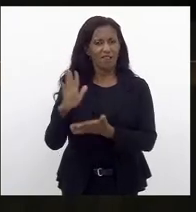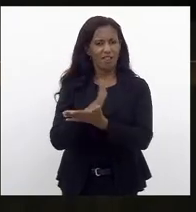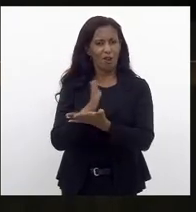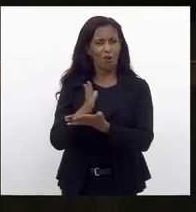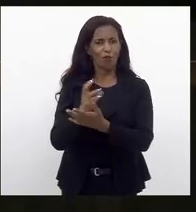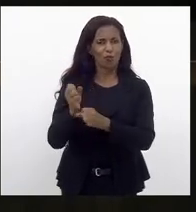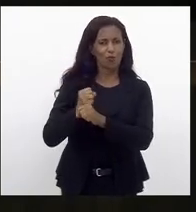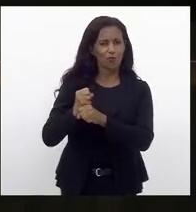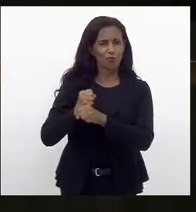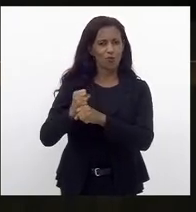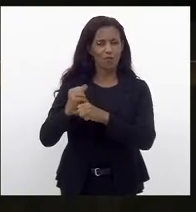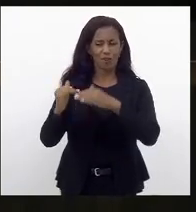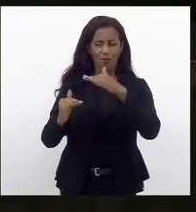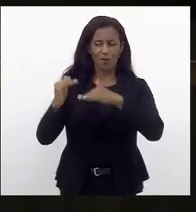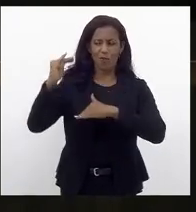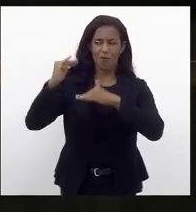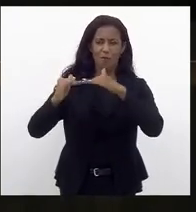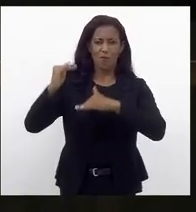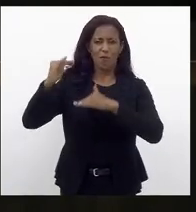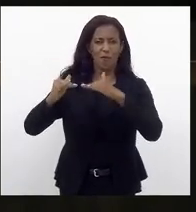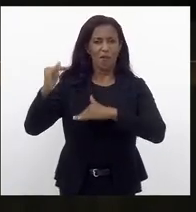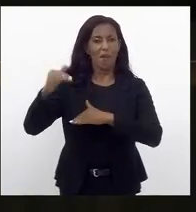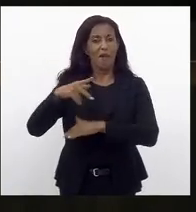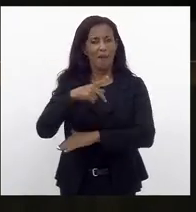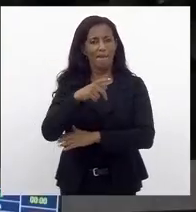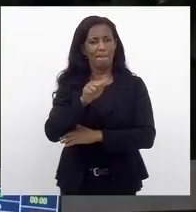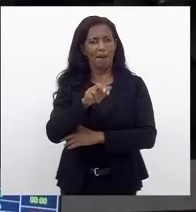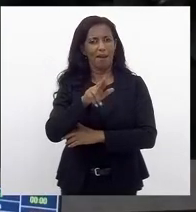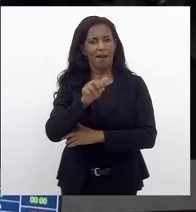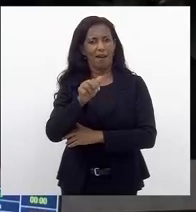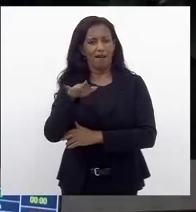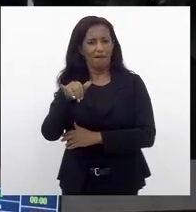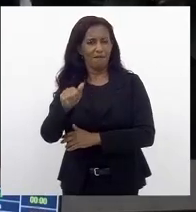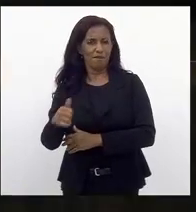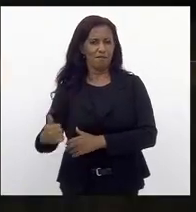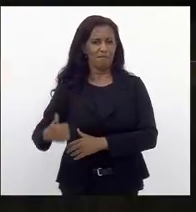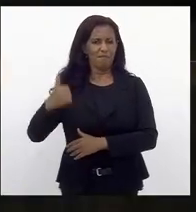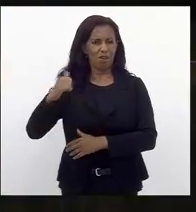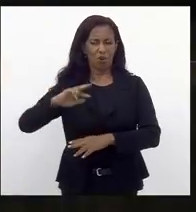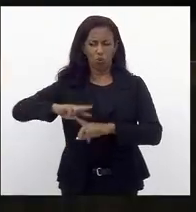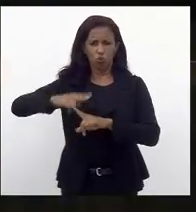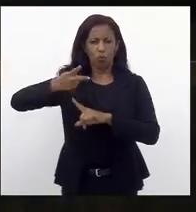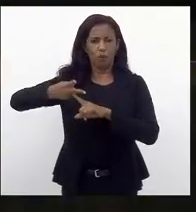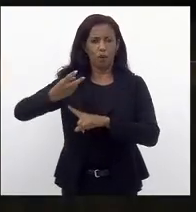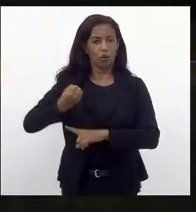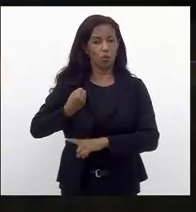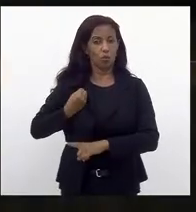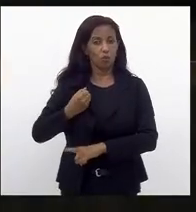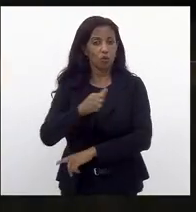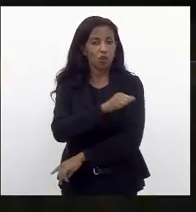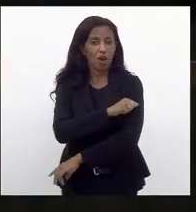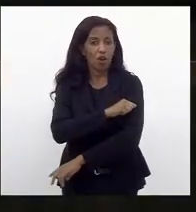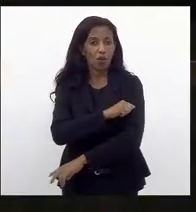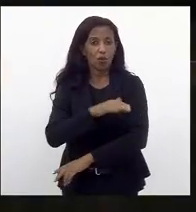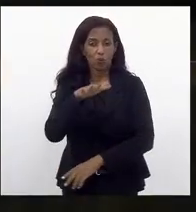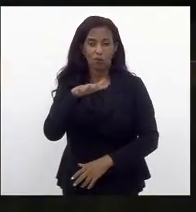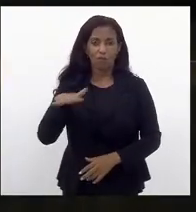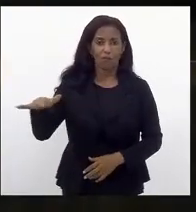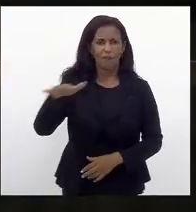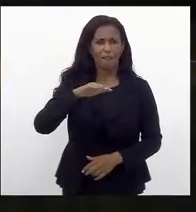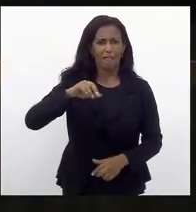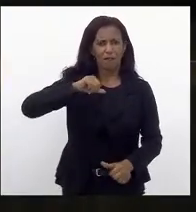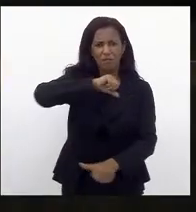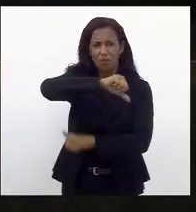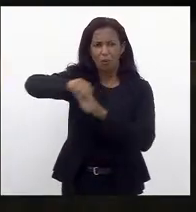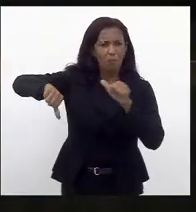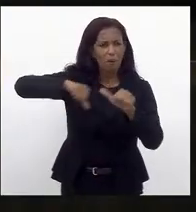que alguns anos Model é o do município de Paracambi mais que dobrou o número de alunos matriculados na rede fizemos uma